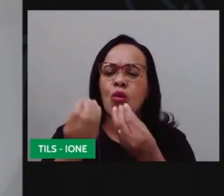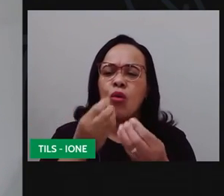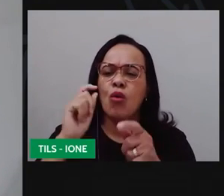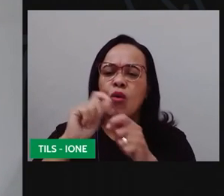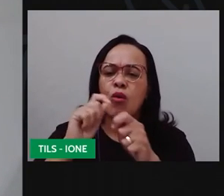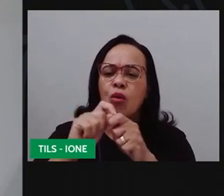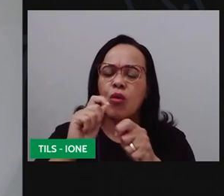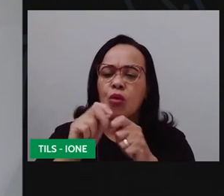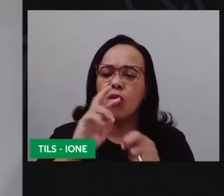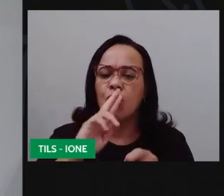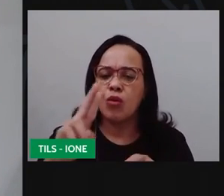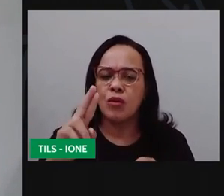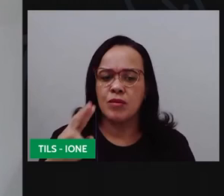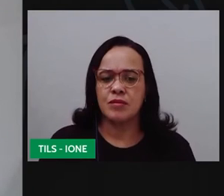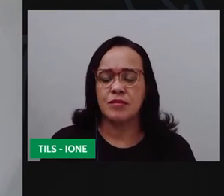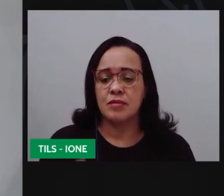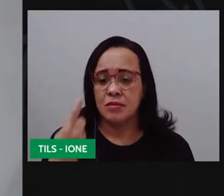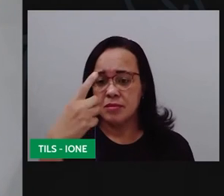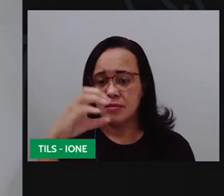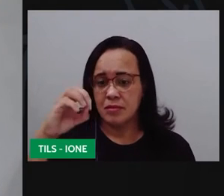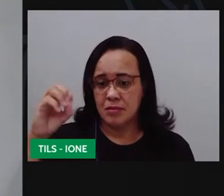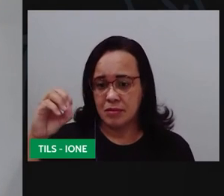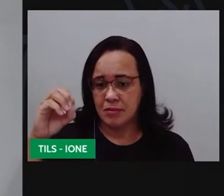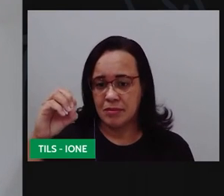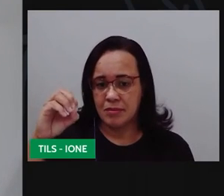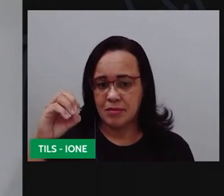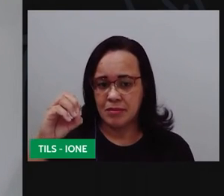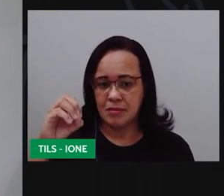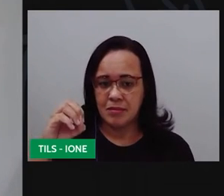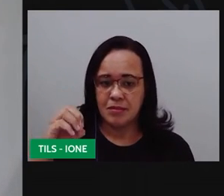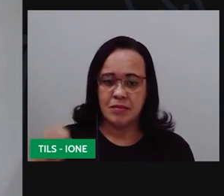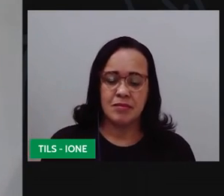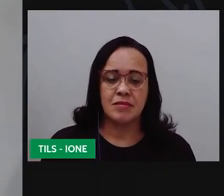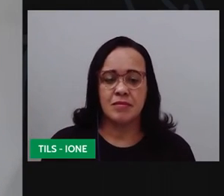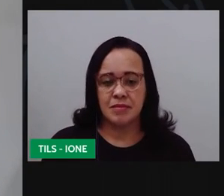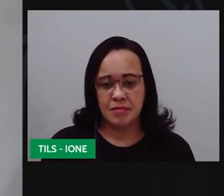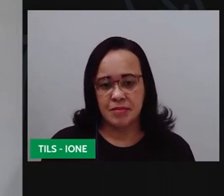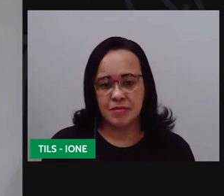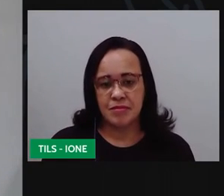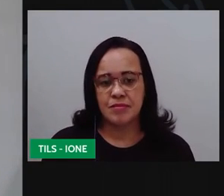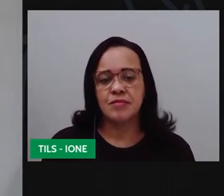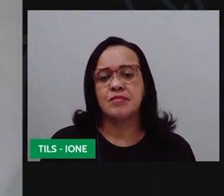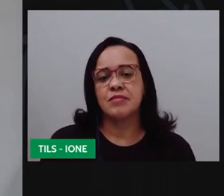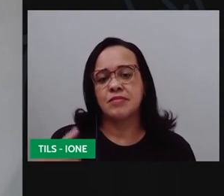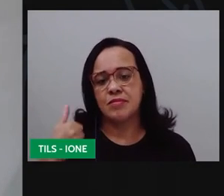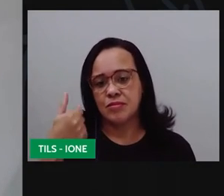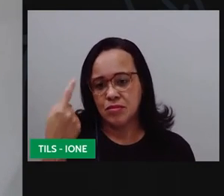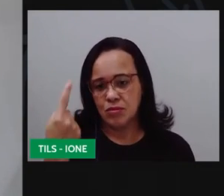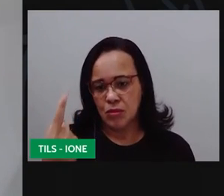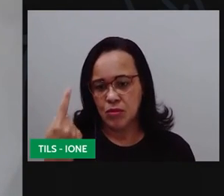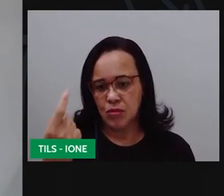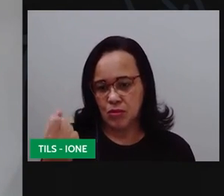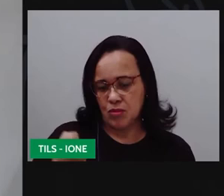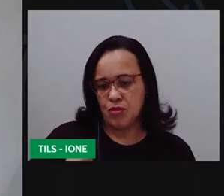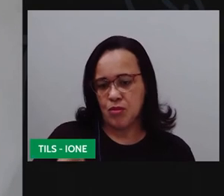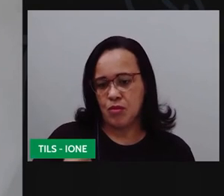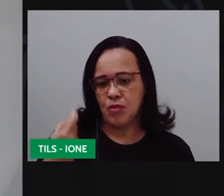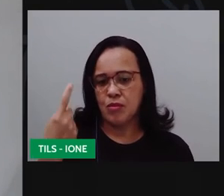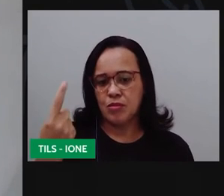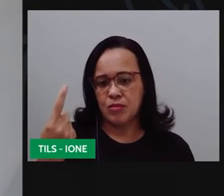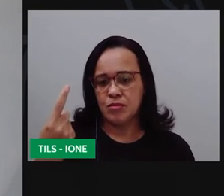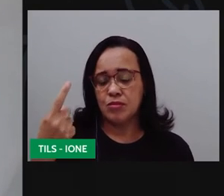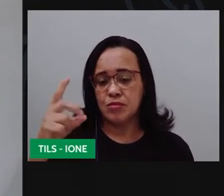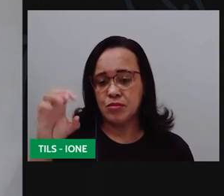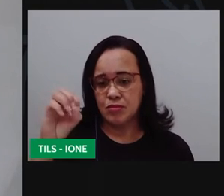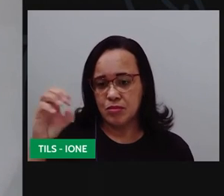fazer isso aqui sim e o teu mais nenhuma centena vou manter o meu vem aqui também